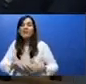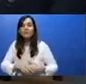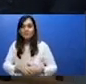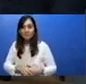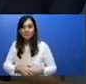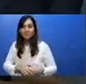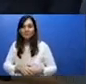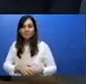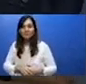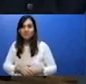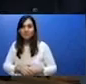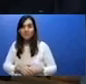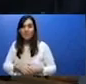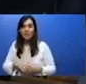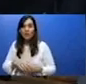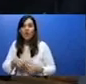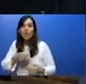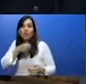pouco mais.